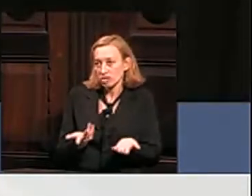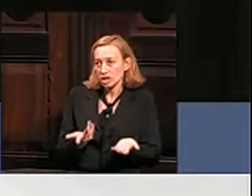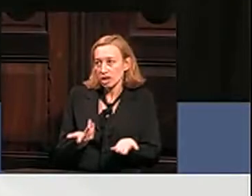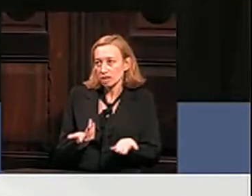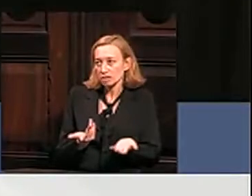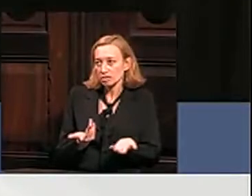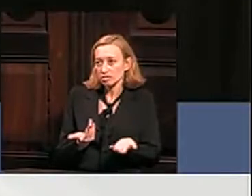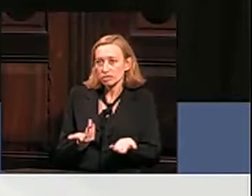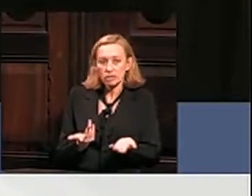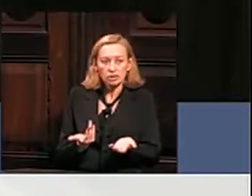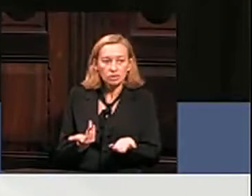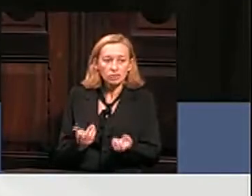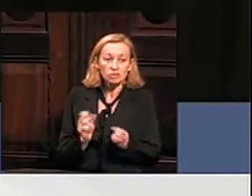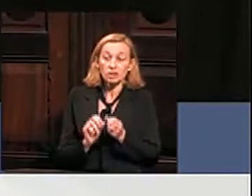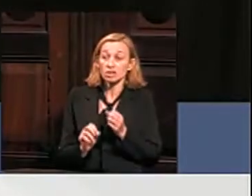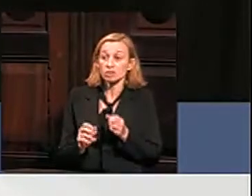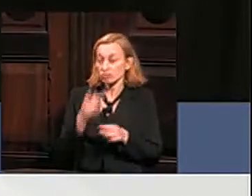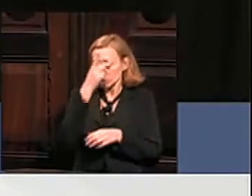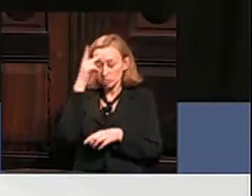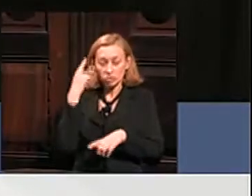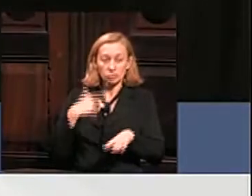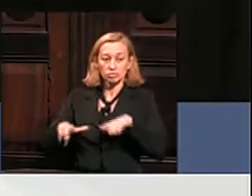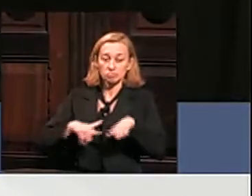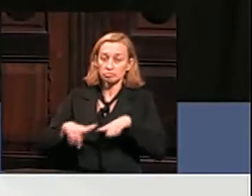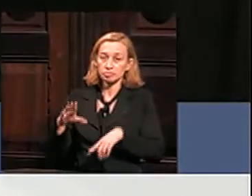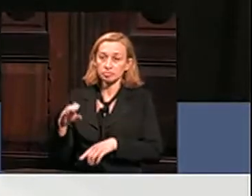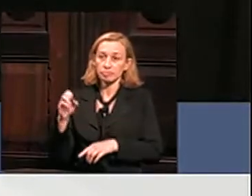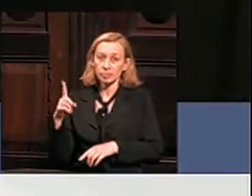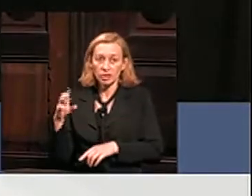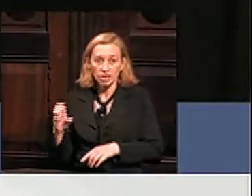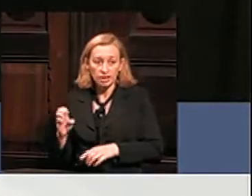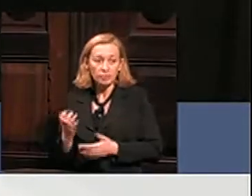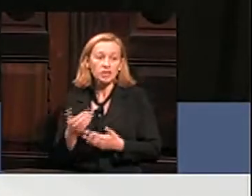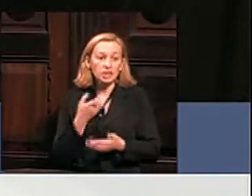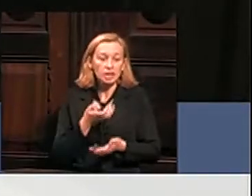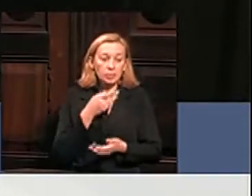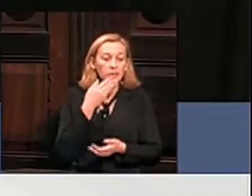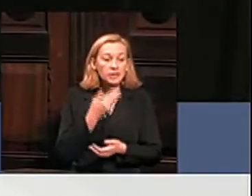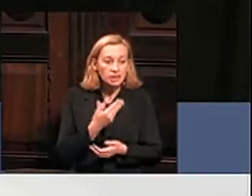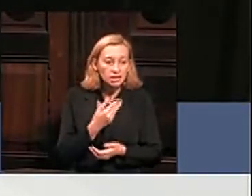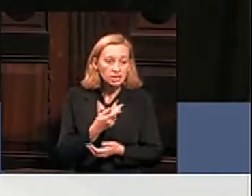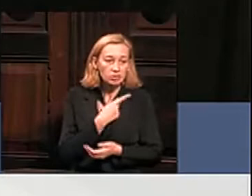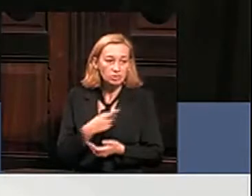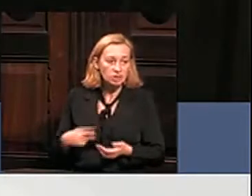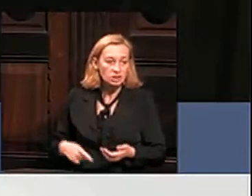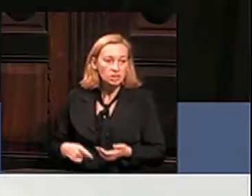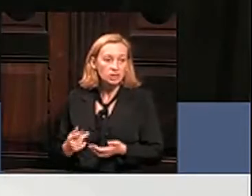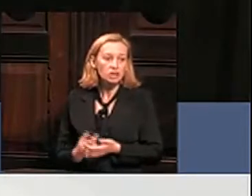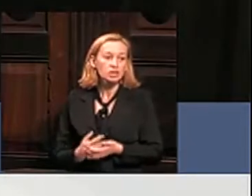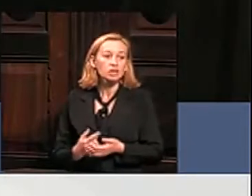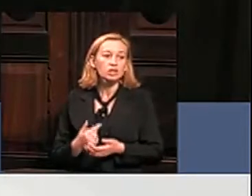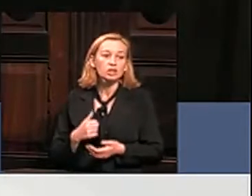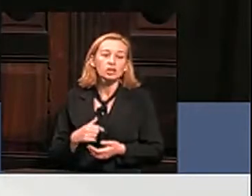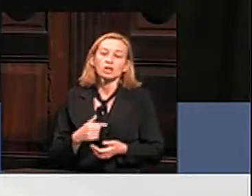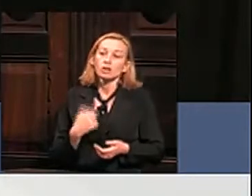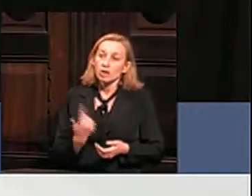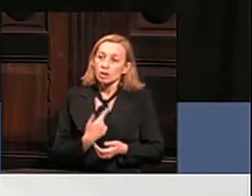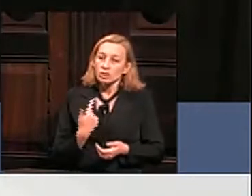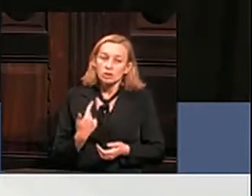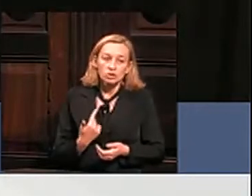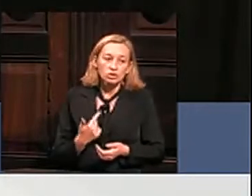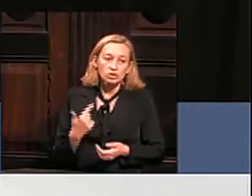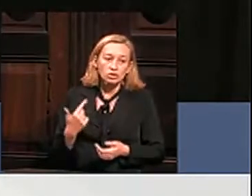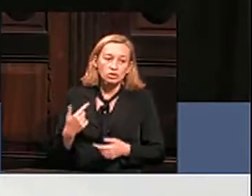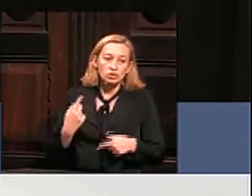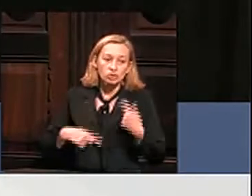da SEDAI, sem sombra de dúvida. O meu apelo a Vossa Excelência é que nós estávamos discutindo a segunda matéria.